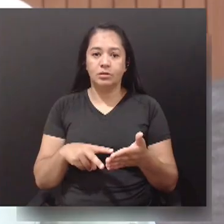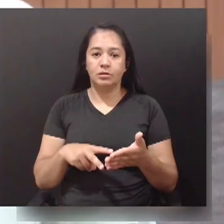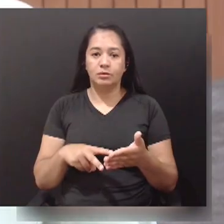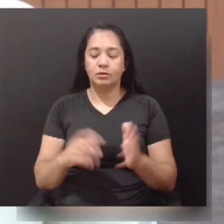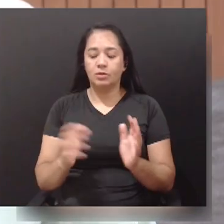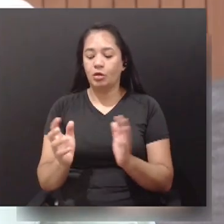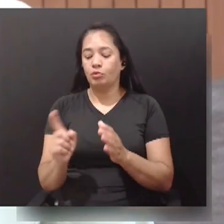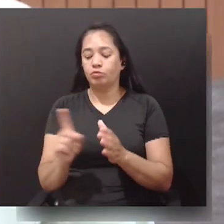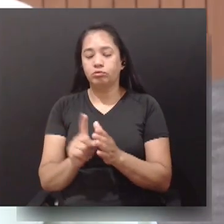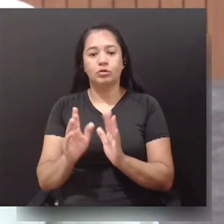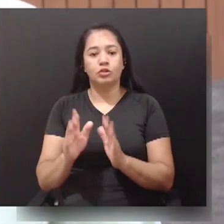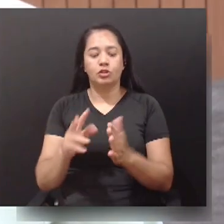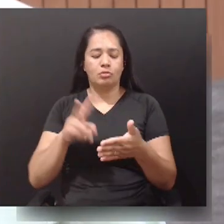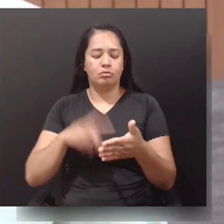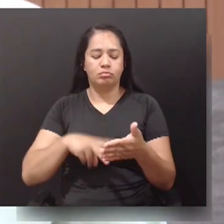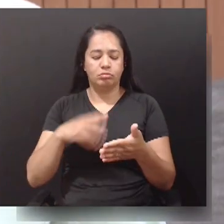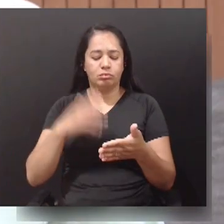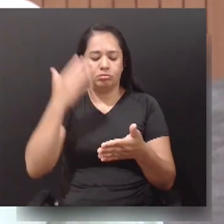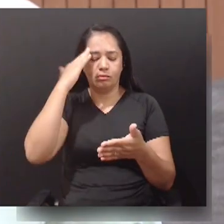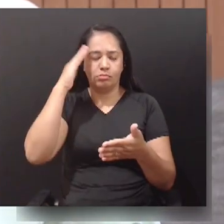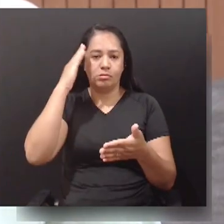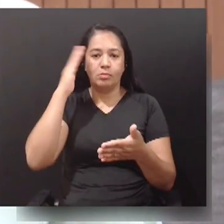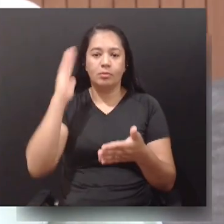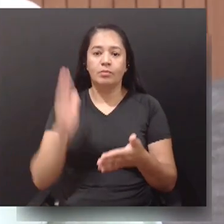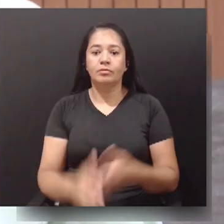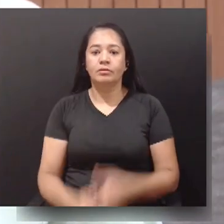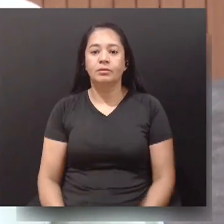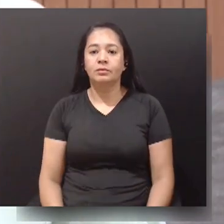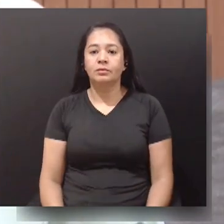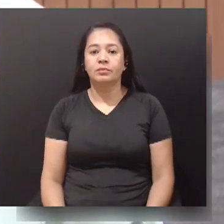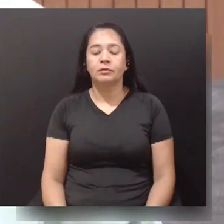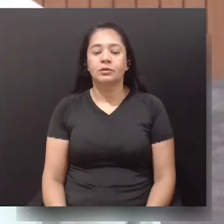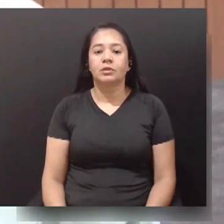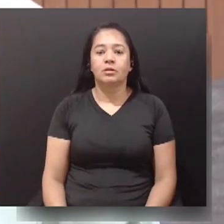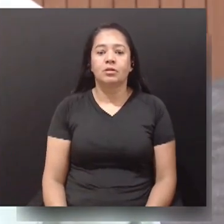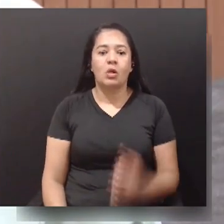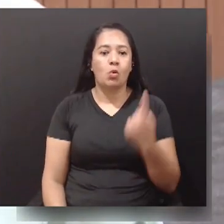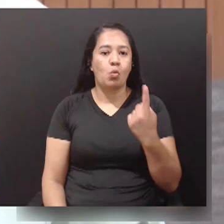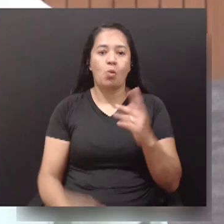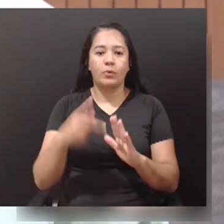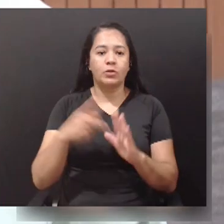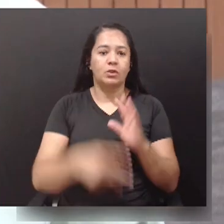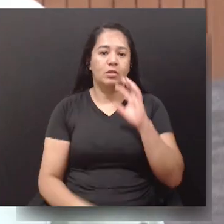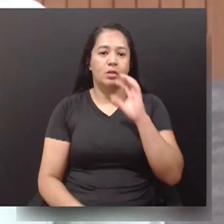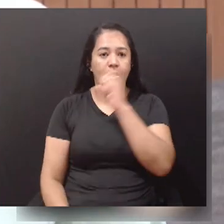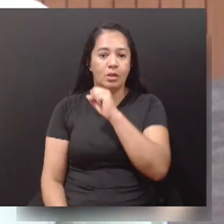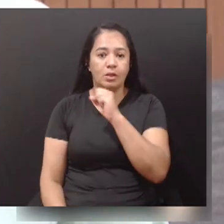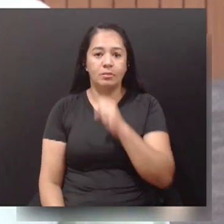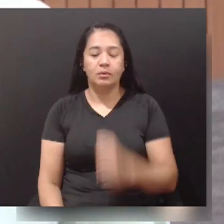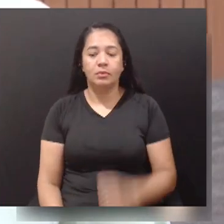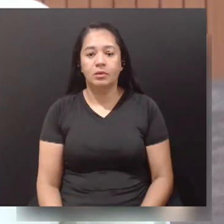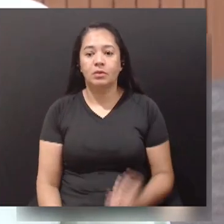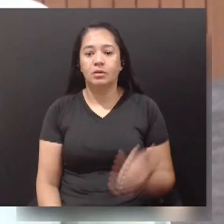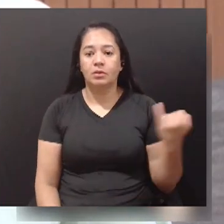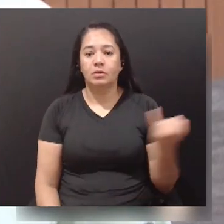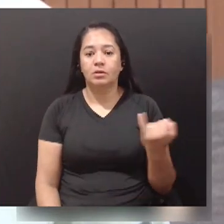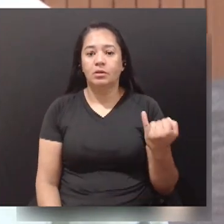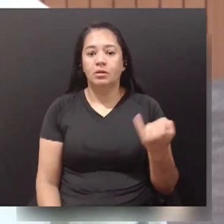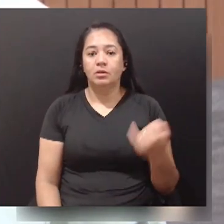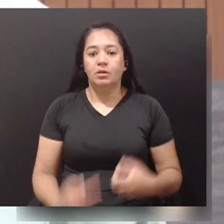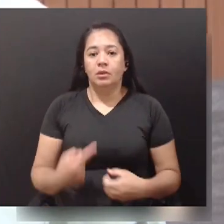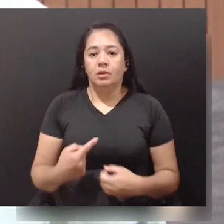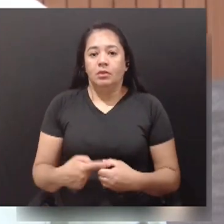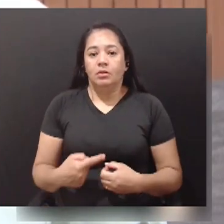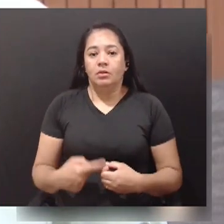tinham lido, já tinha olhado o projeto. Então, como era um projeto, ele foi rápido, mas é um projeto importante para a cidade, onde